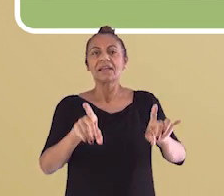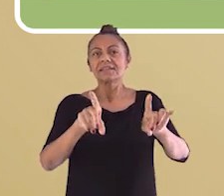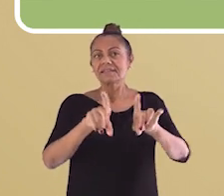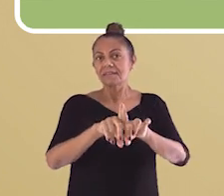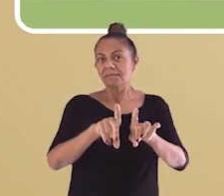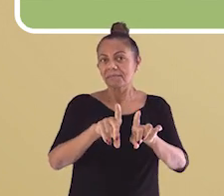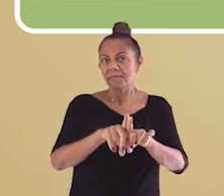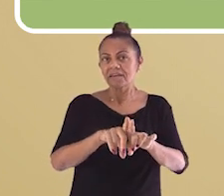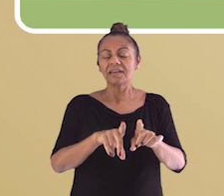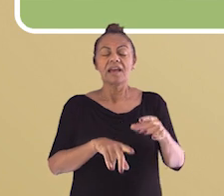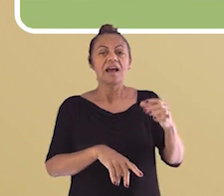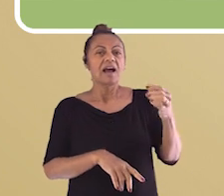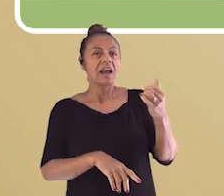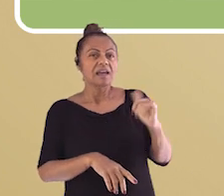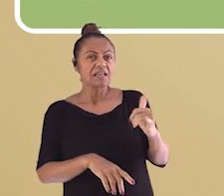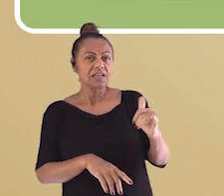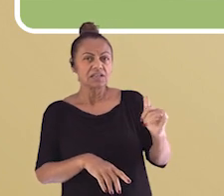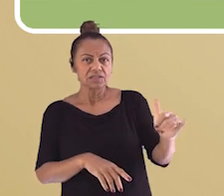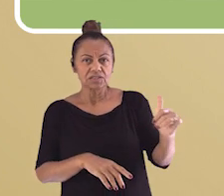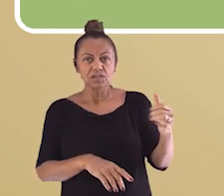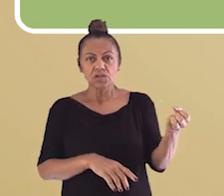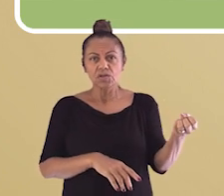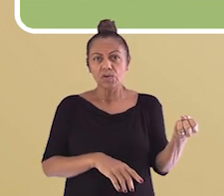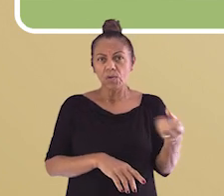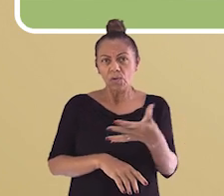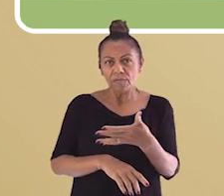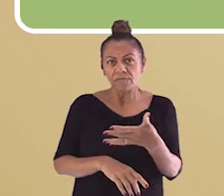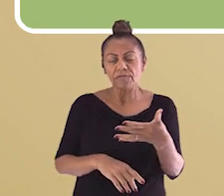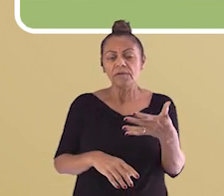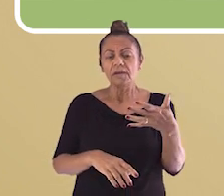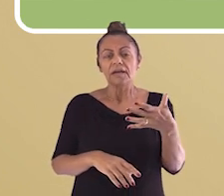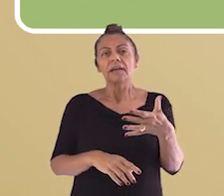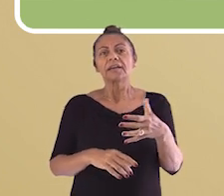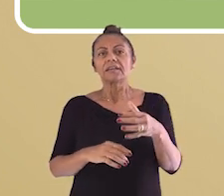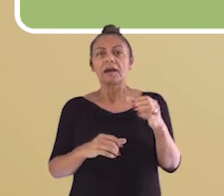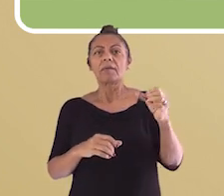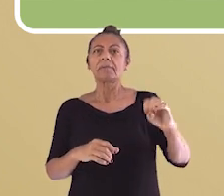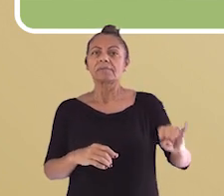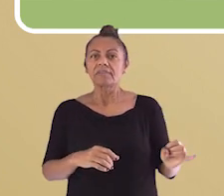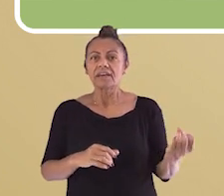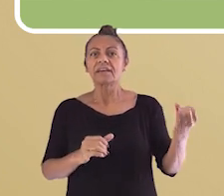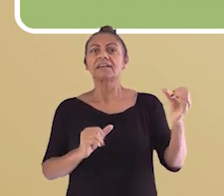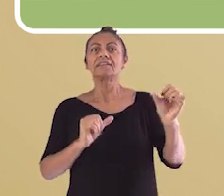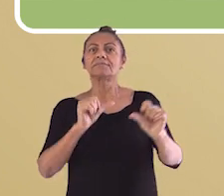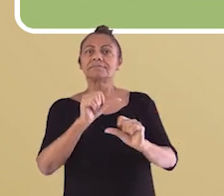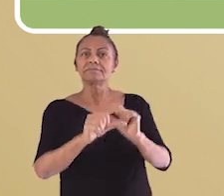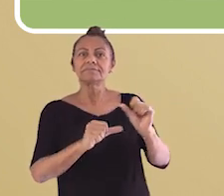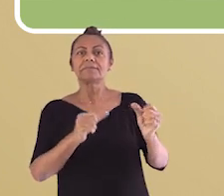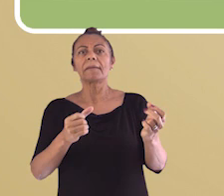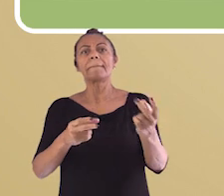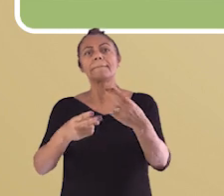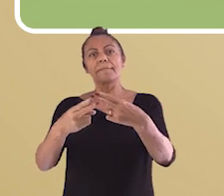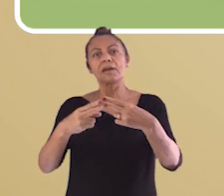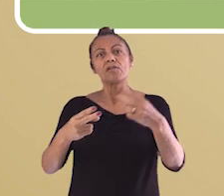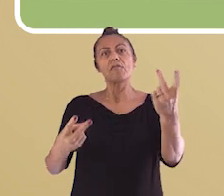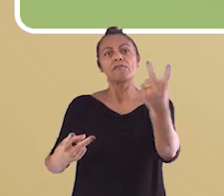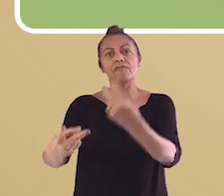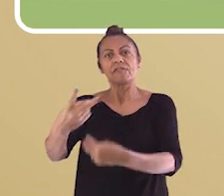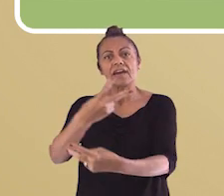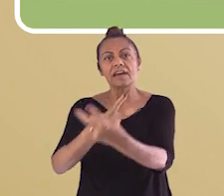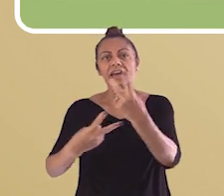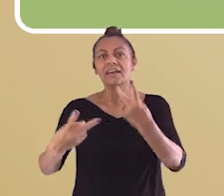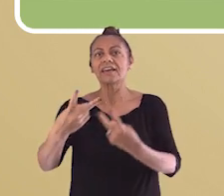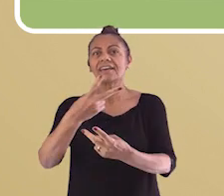fontes energéticas renováveis e baratas são as mais procuradas e valorizadas, tanto para as indústrias como para